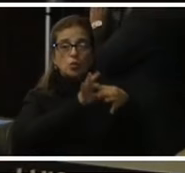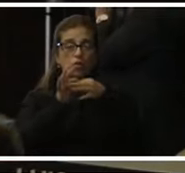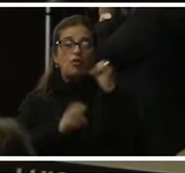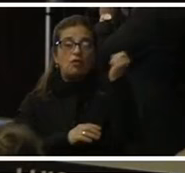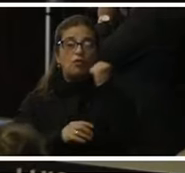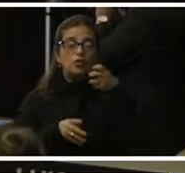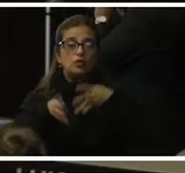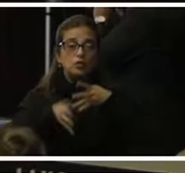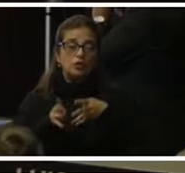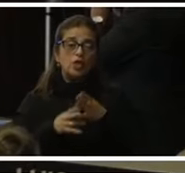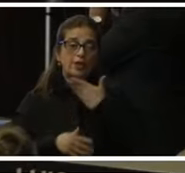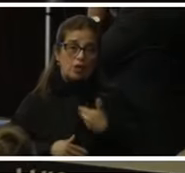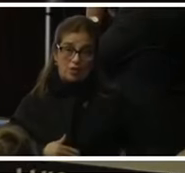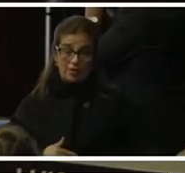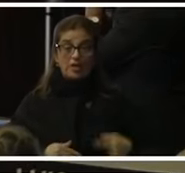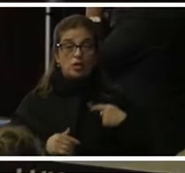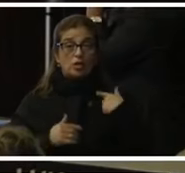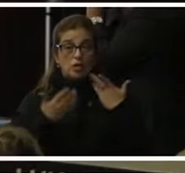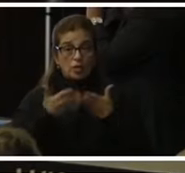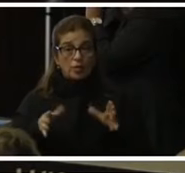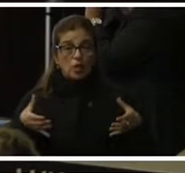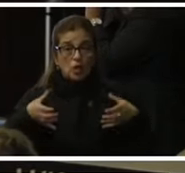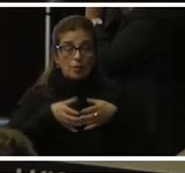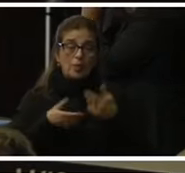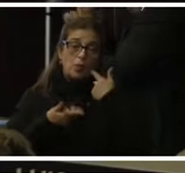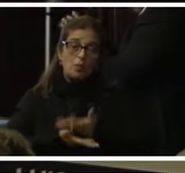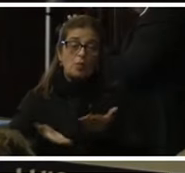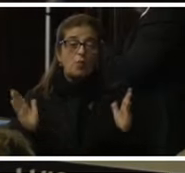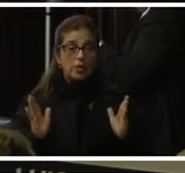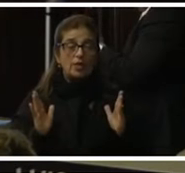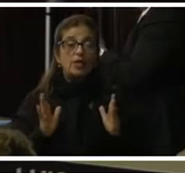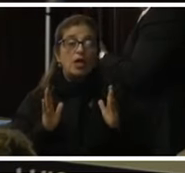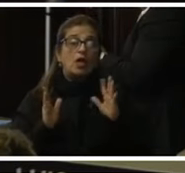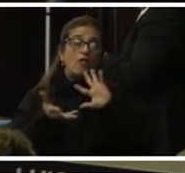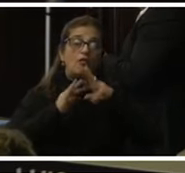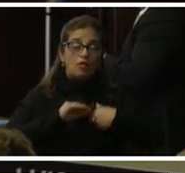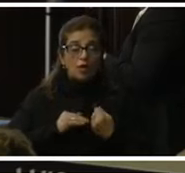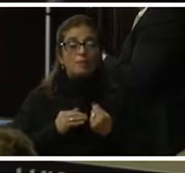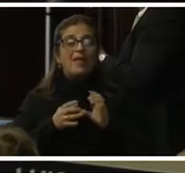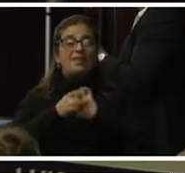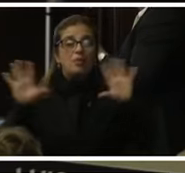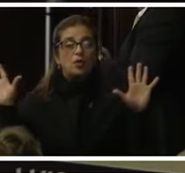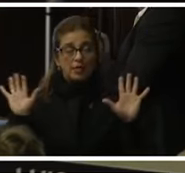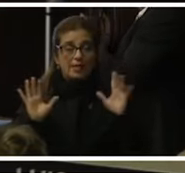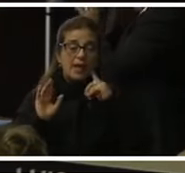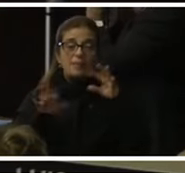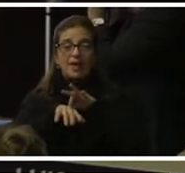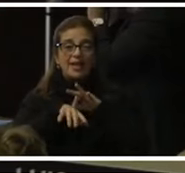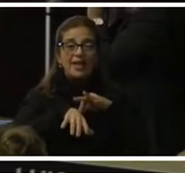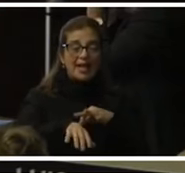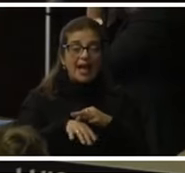jurisdicional do estado incumbindo-lhe como expressão instrumento do regime democrático a orientação